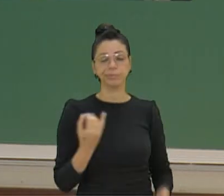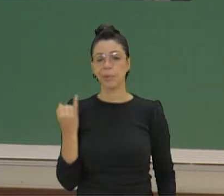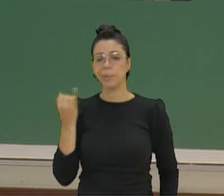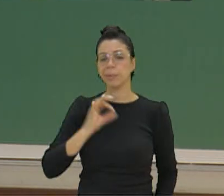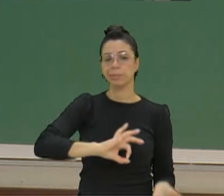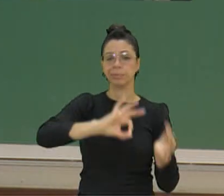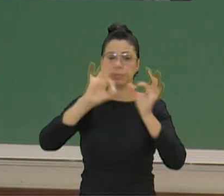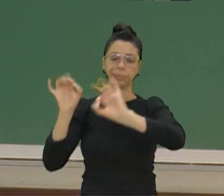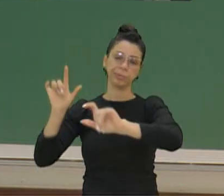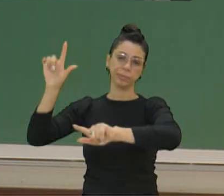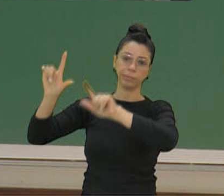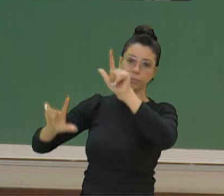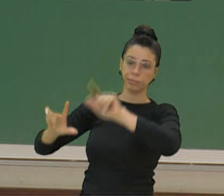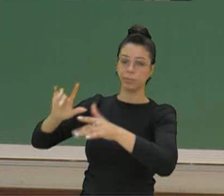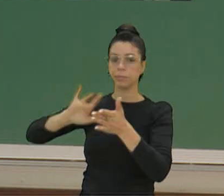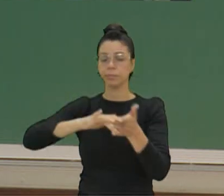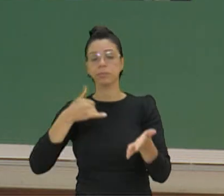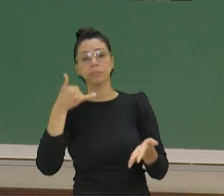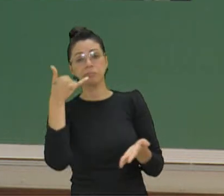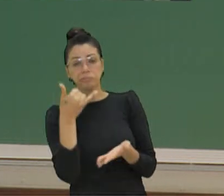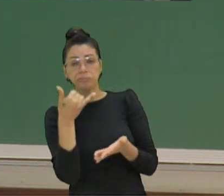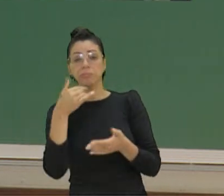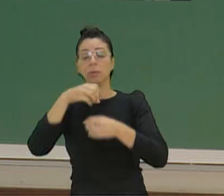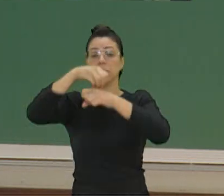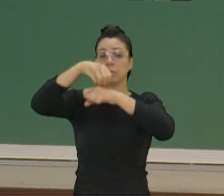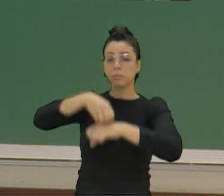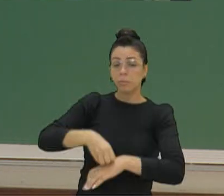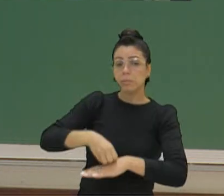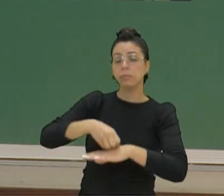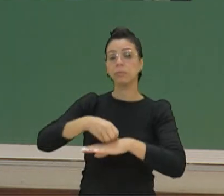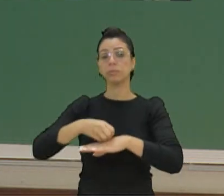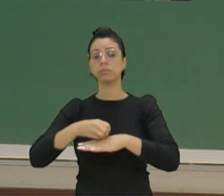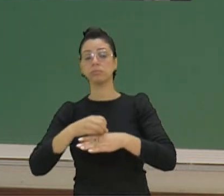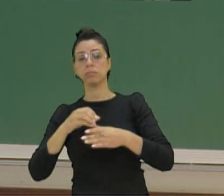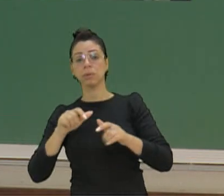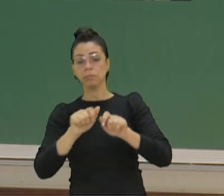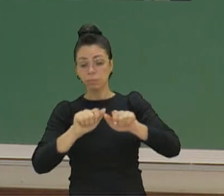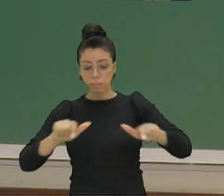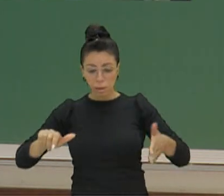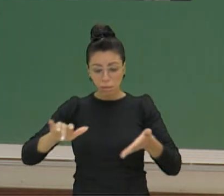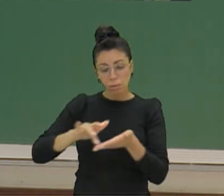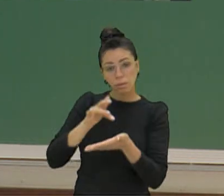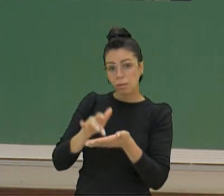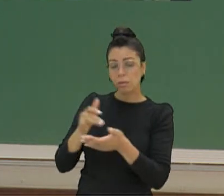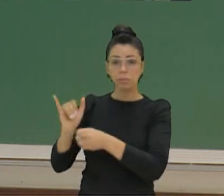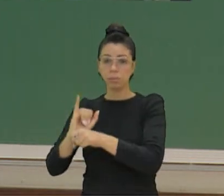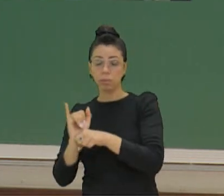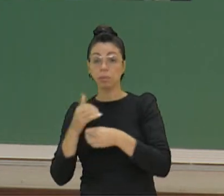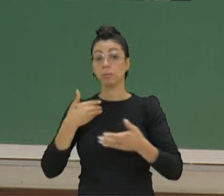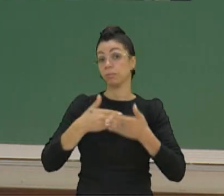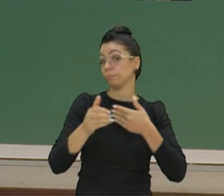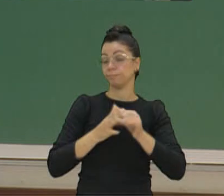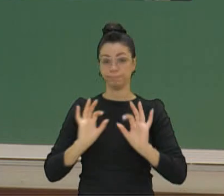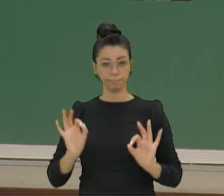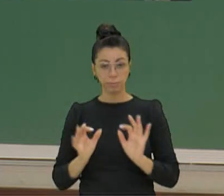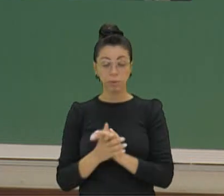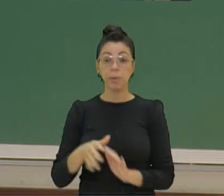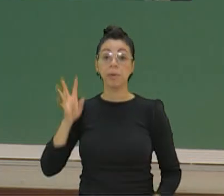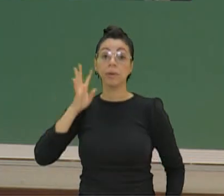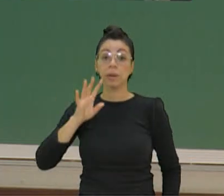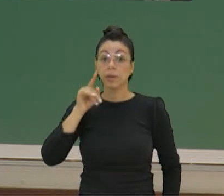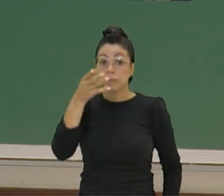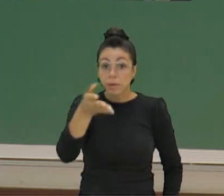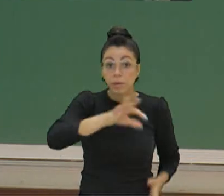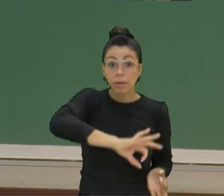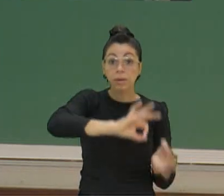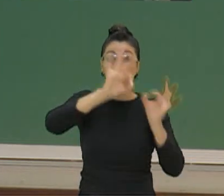pela televisão, pelo smartphone, pelo aplicativo, pelo tablet, no YouTube, não importa. O legal é que você está acompanhando a